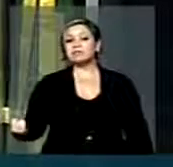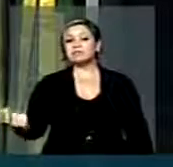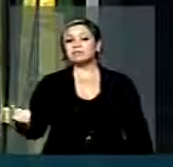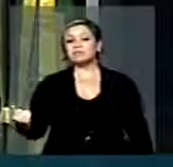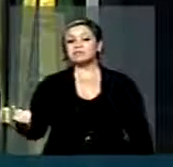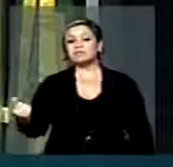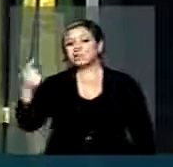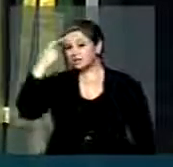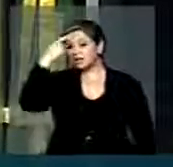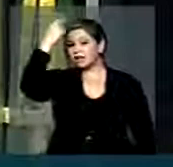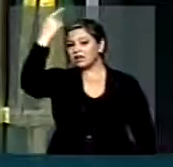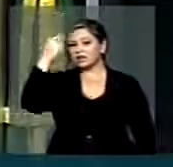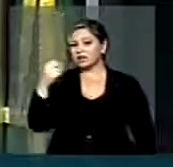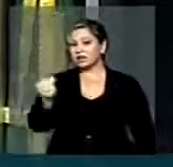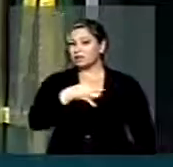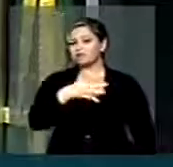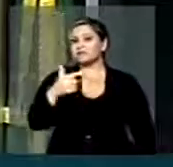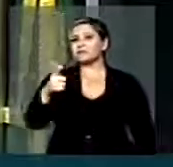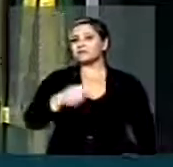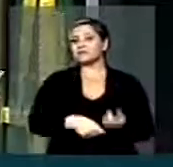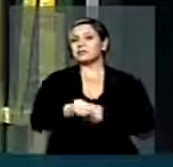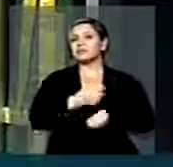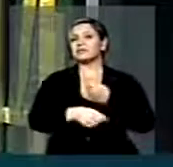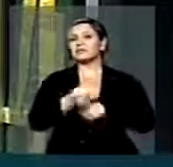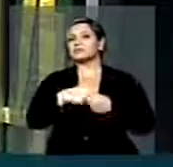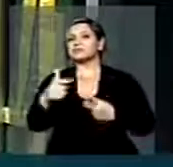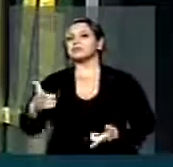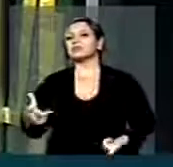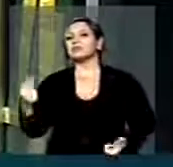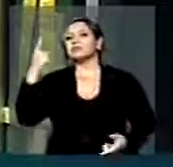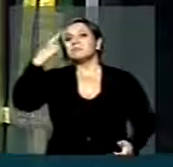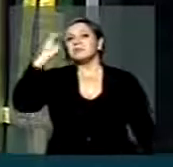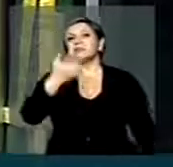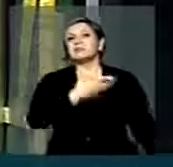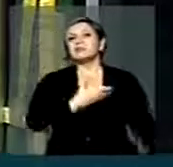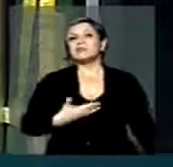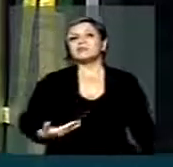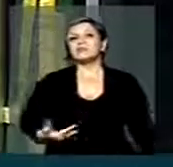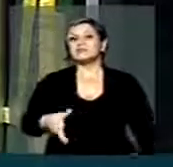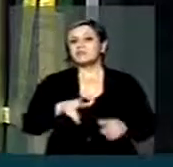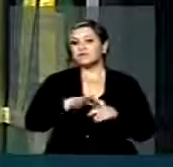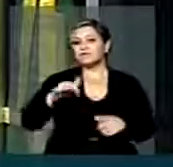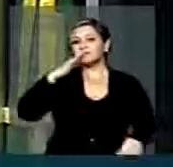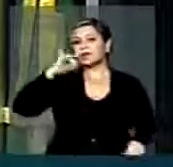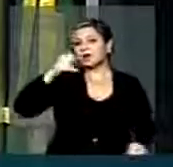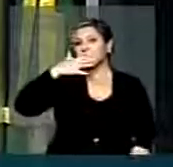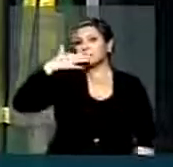grande perigo é que o Brasil acha que através de governo você melhora as coisas.